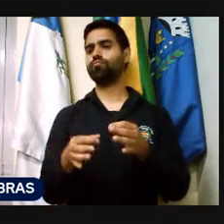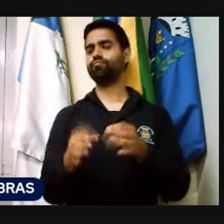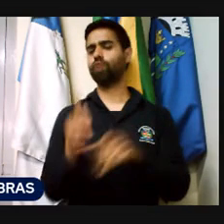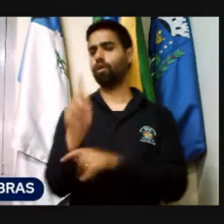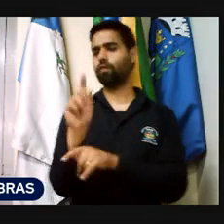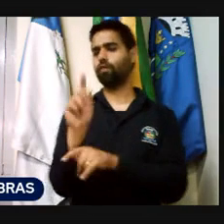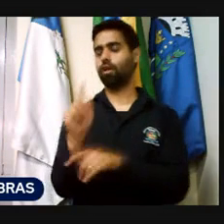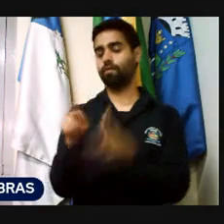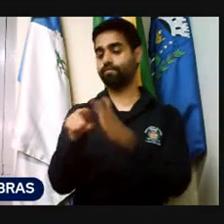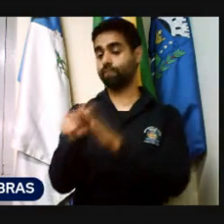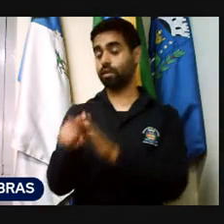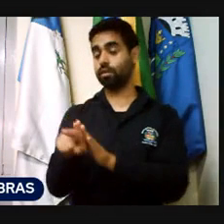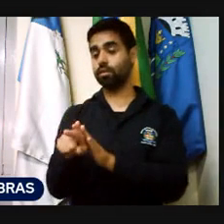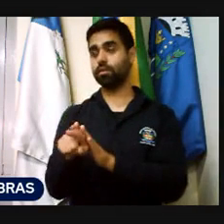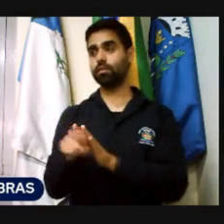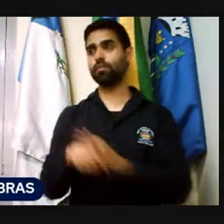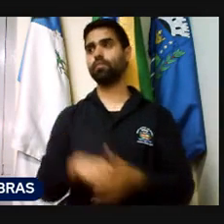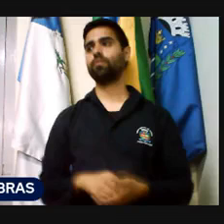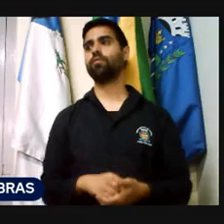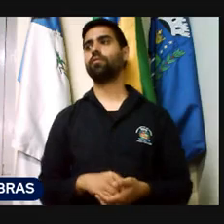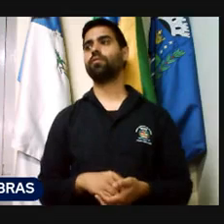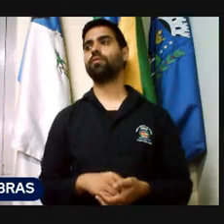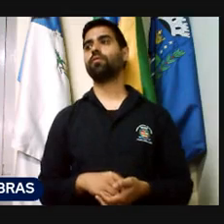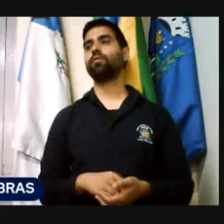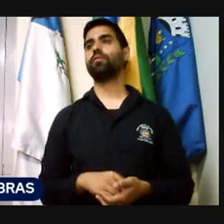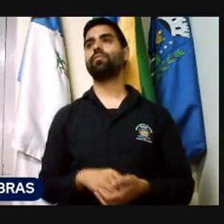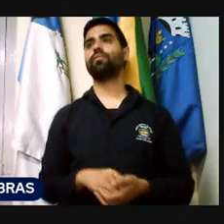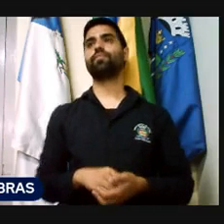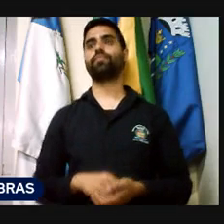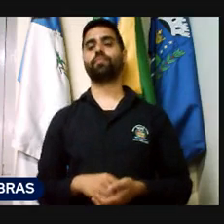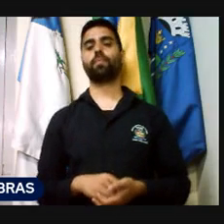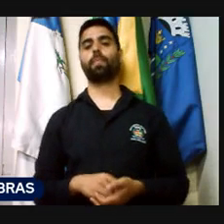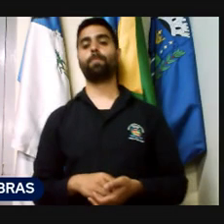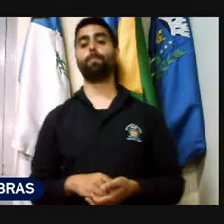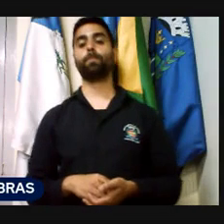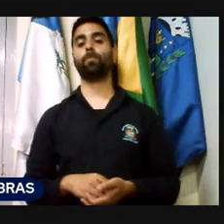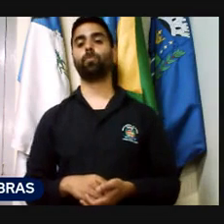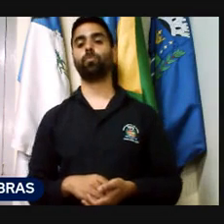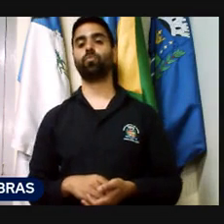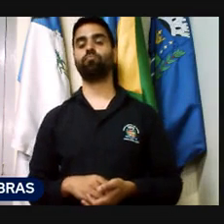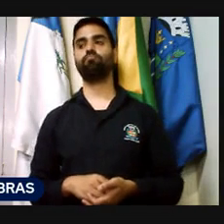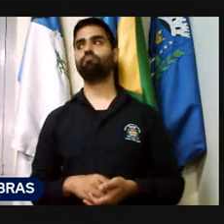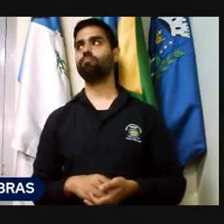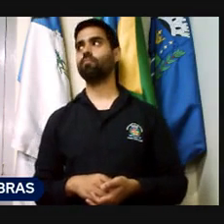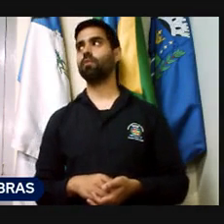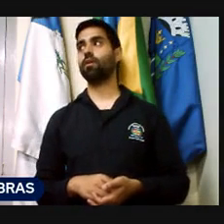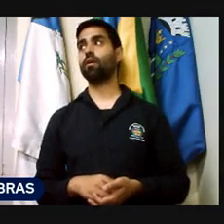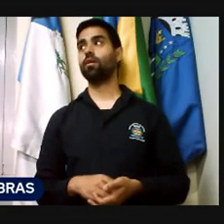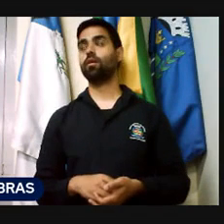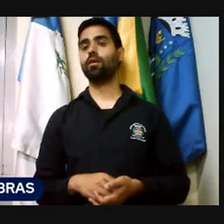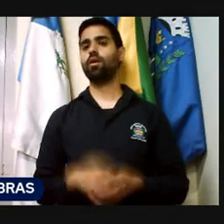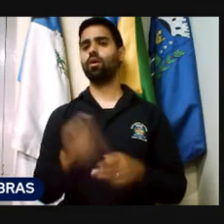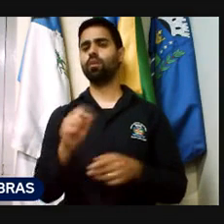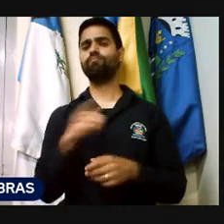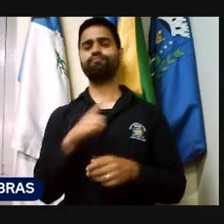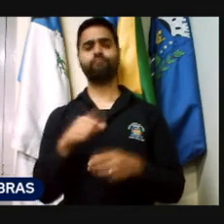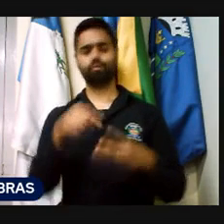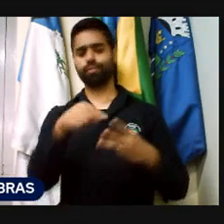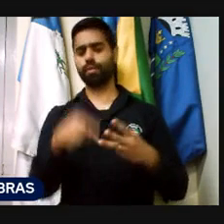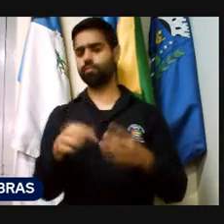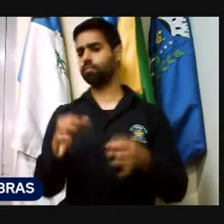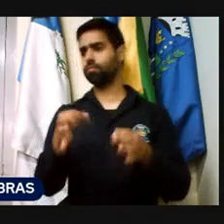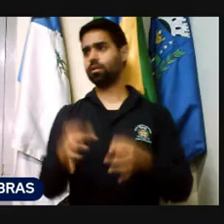Orçamento e Fiscalização, que apresente propositura legislativa encaminhada pelo chefe do Poder Executivo Municipal, é formalmente e